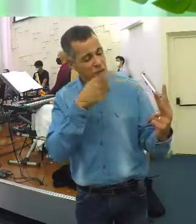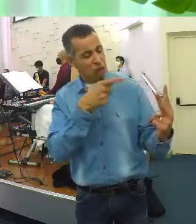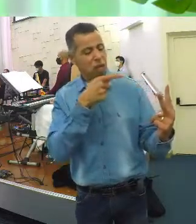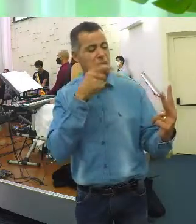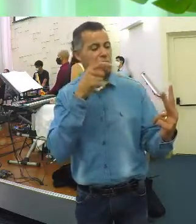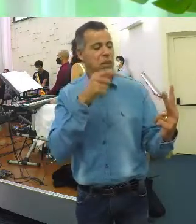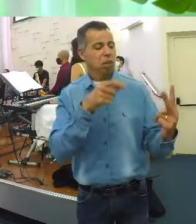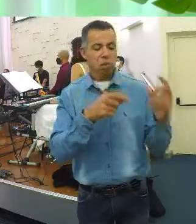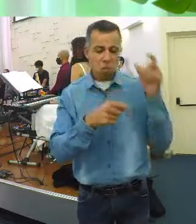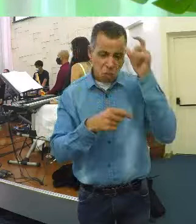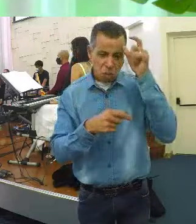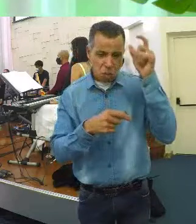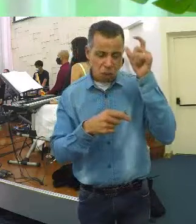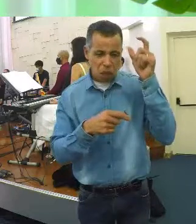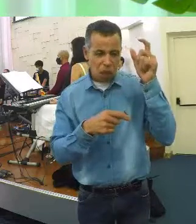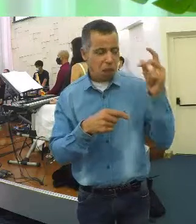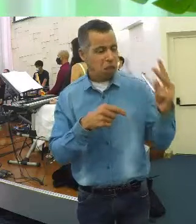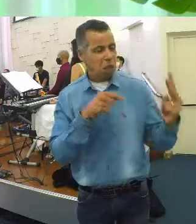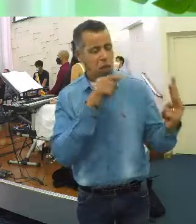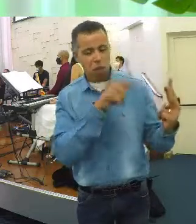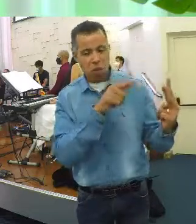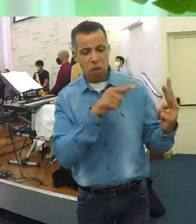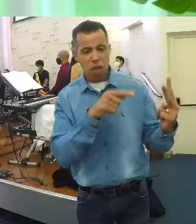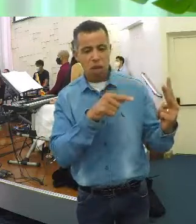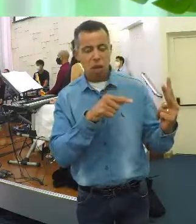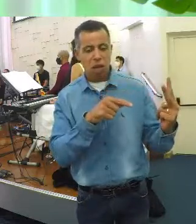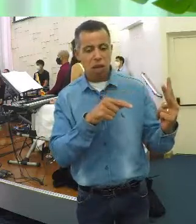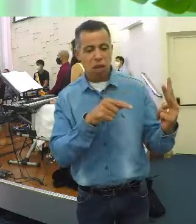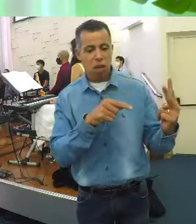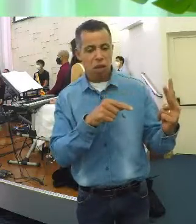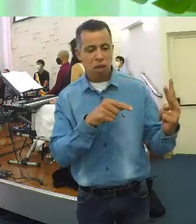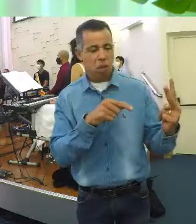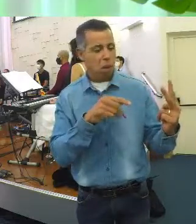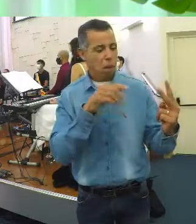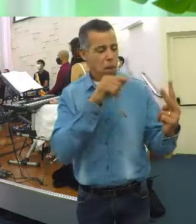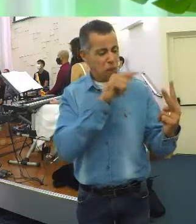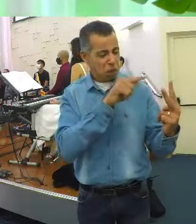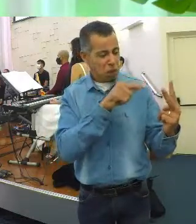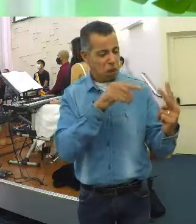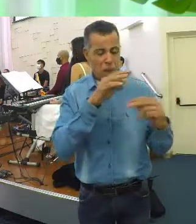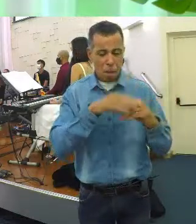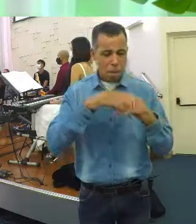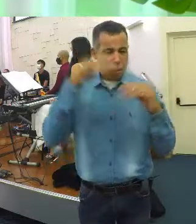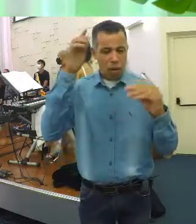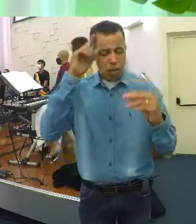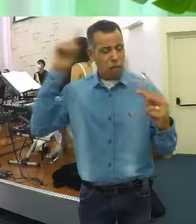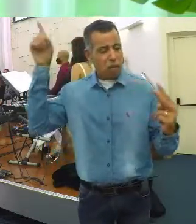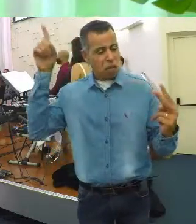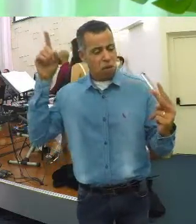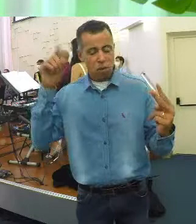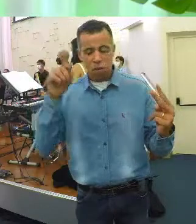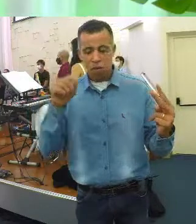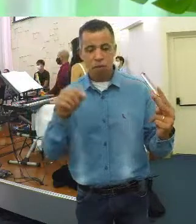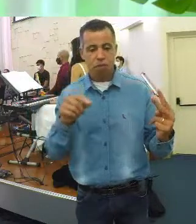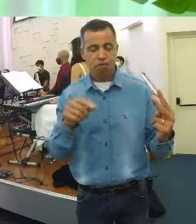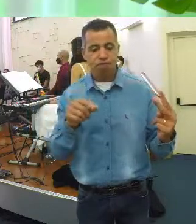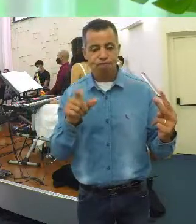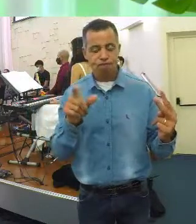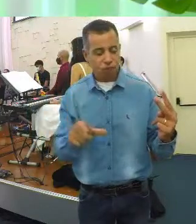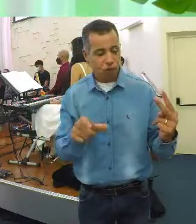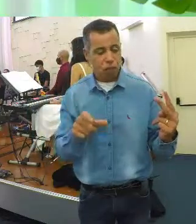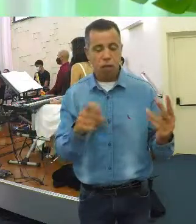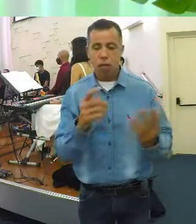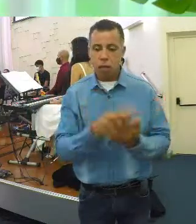que Saulo estava sendo utilizado para se opor a Deus. É nesse sentido que a blasfêmia aqui é colocada.